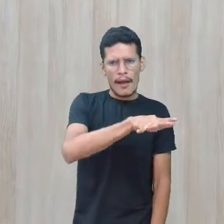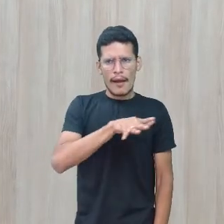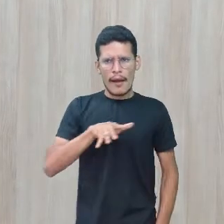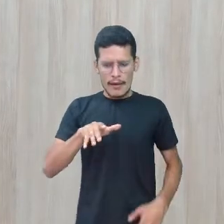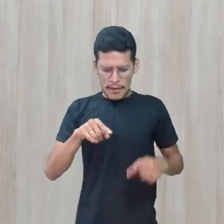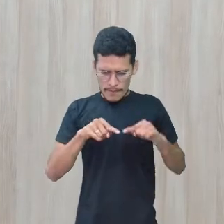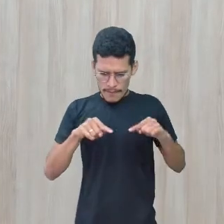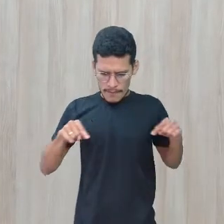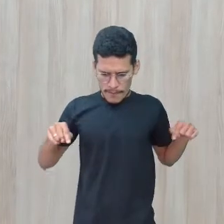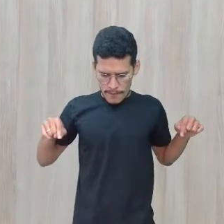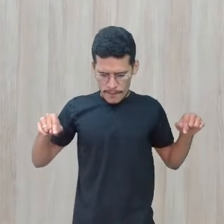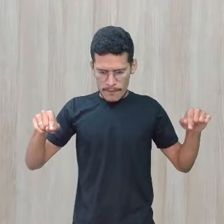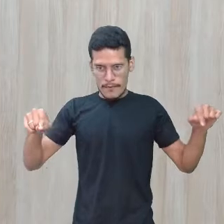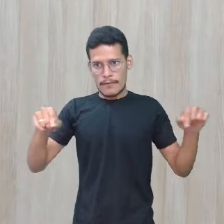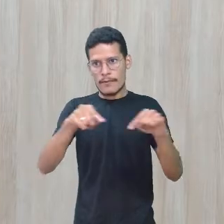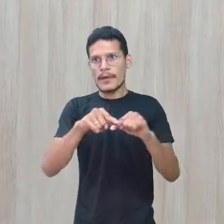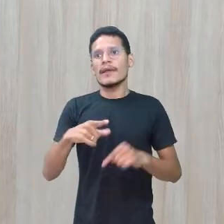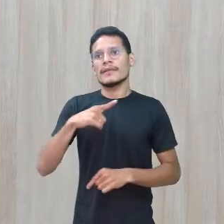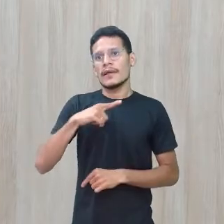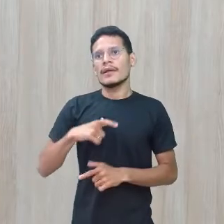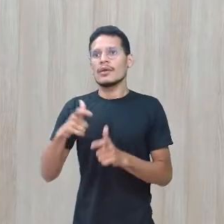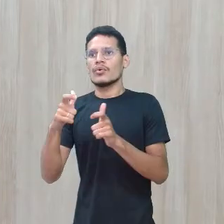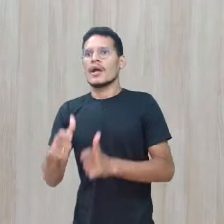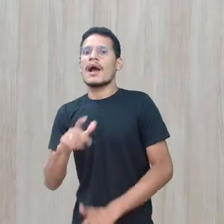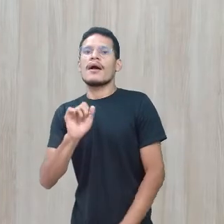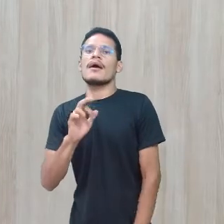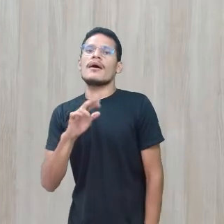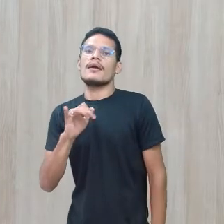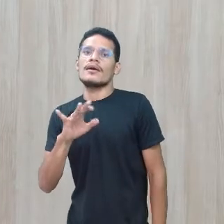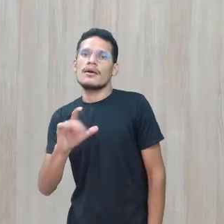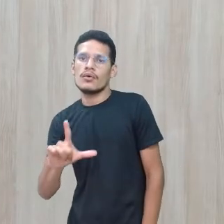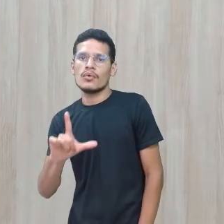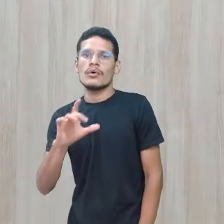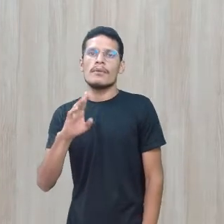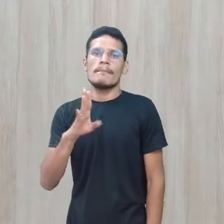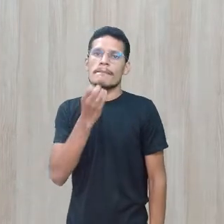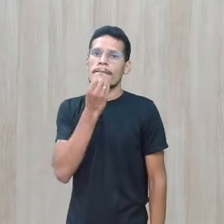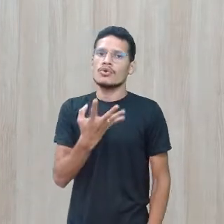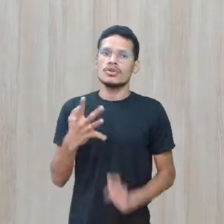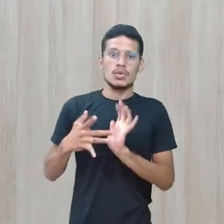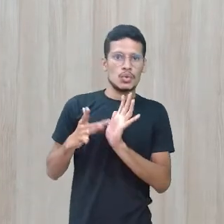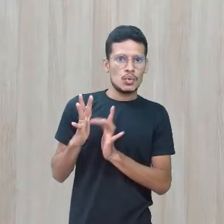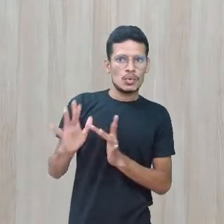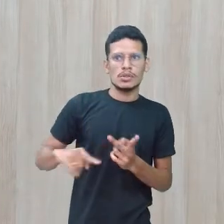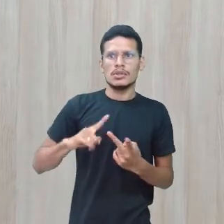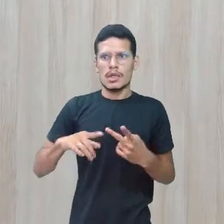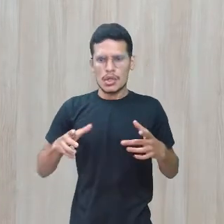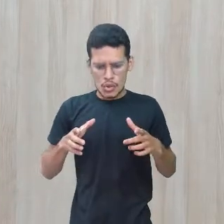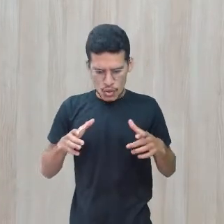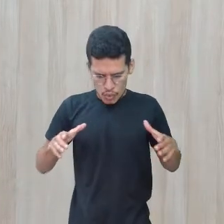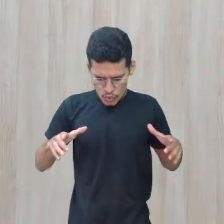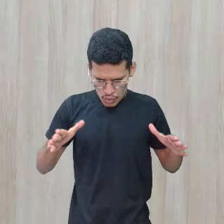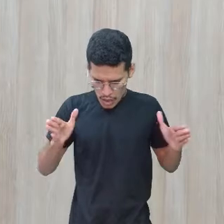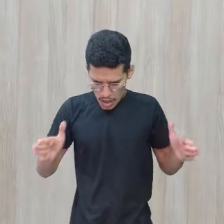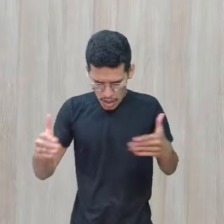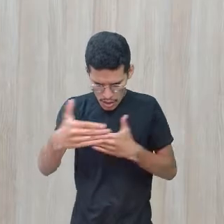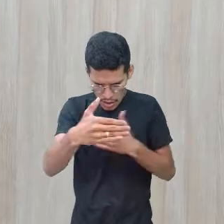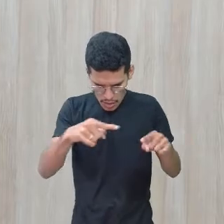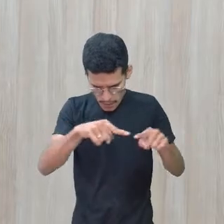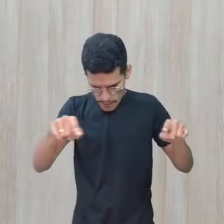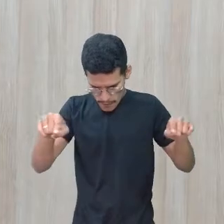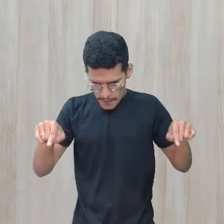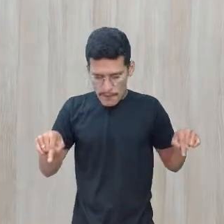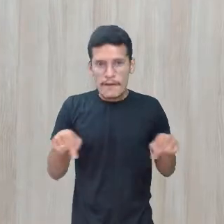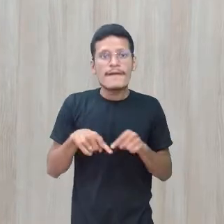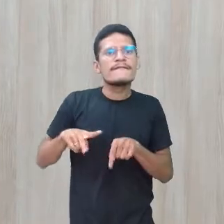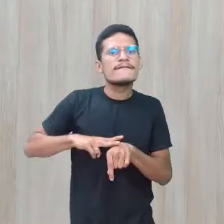gente tem aqui, ó, o Parque Arraial do Bom Jesus, todo esse conjunto aqui, dessa área verde aqui,